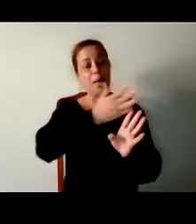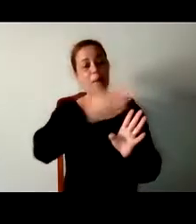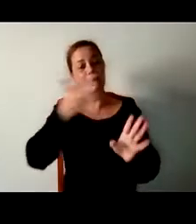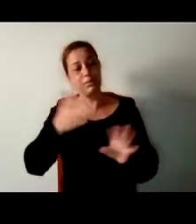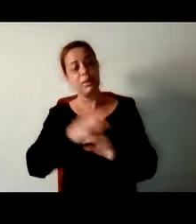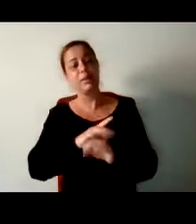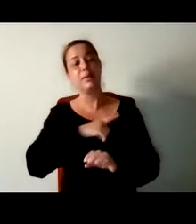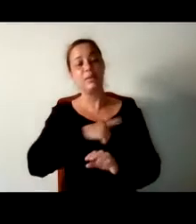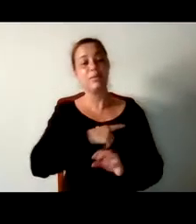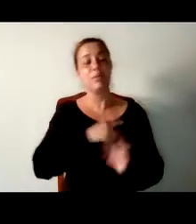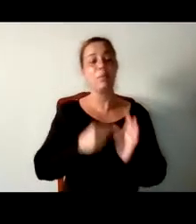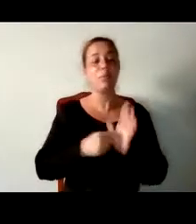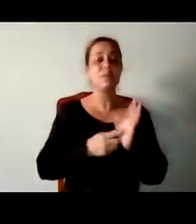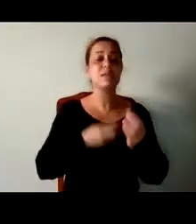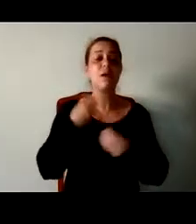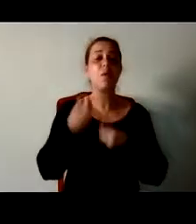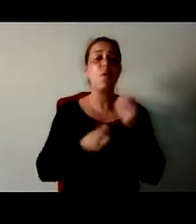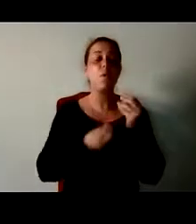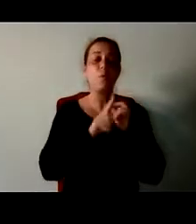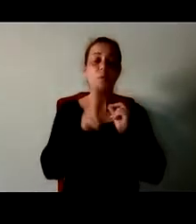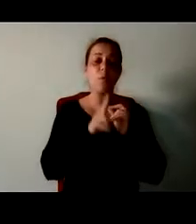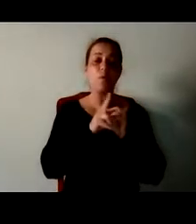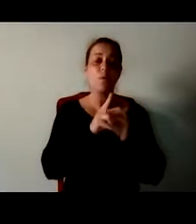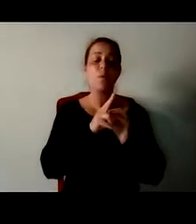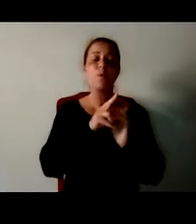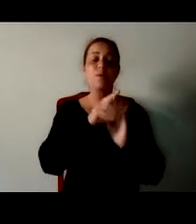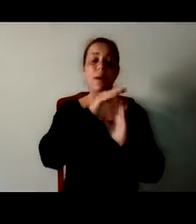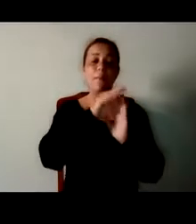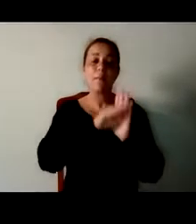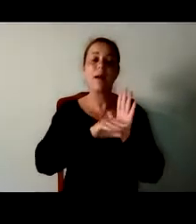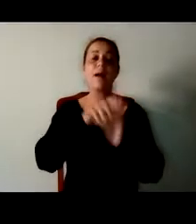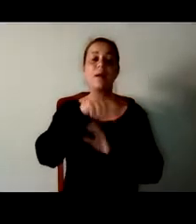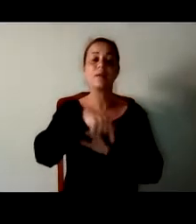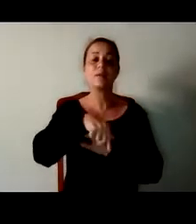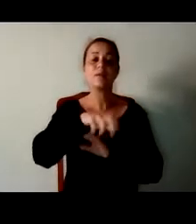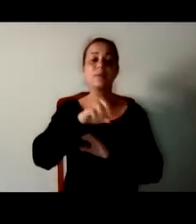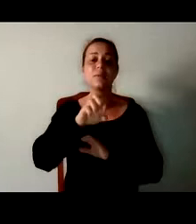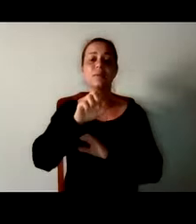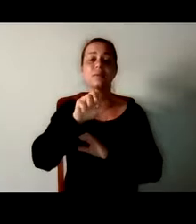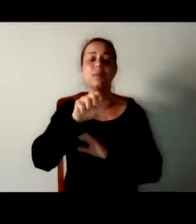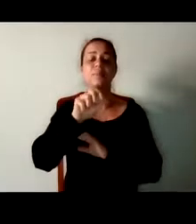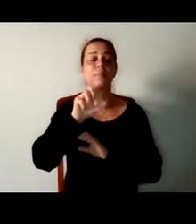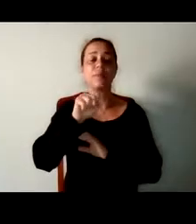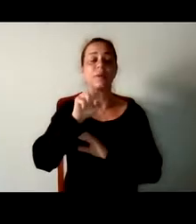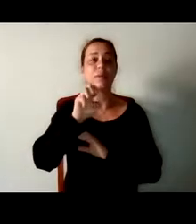sequência didática, sendo aplicada a técnica dos 6 chapéus do